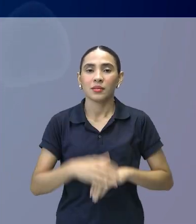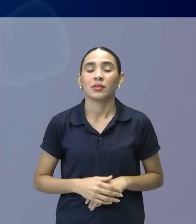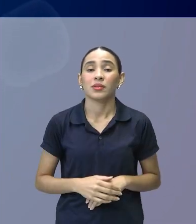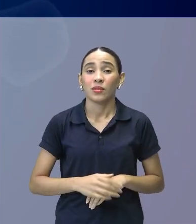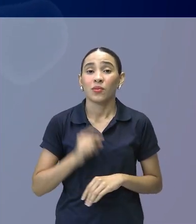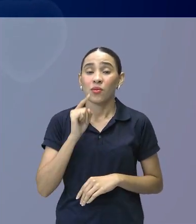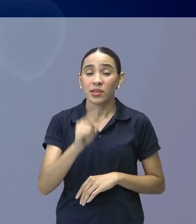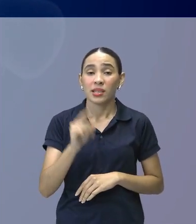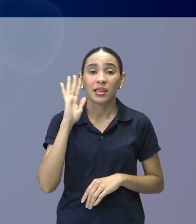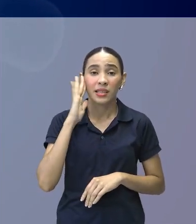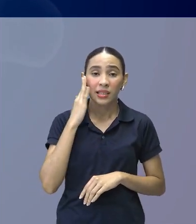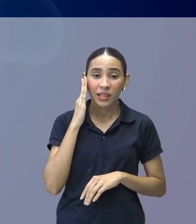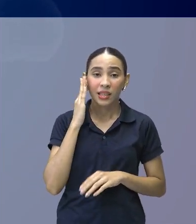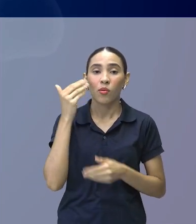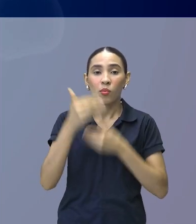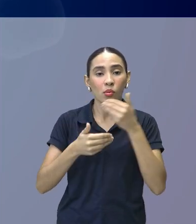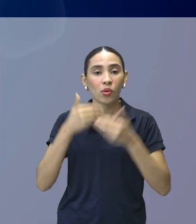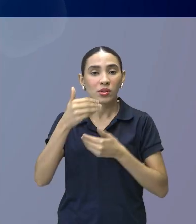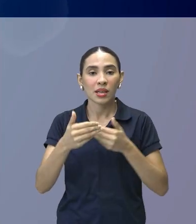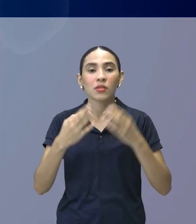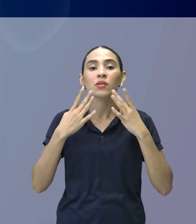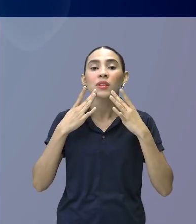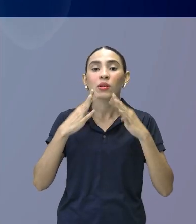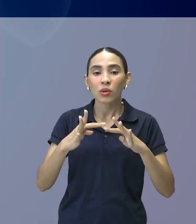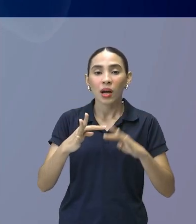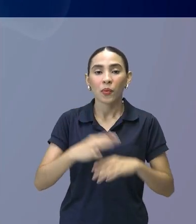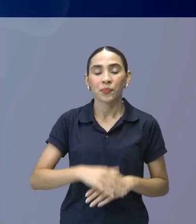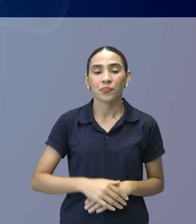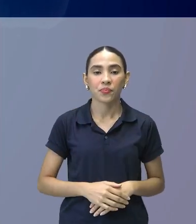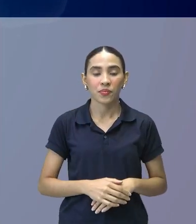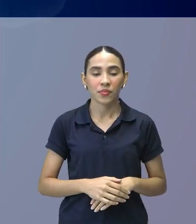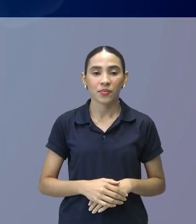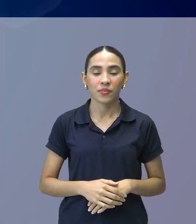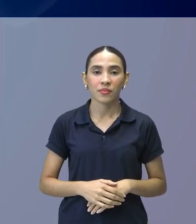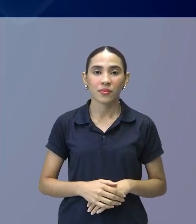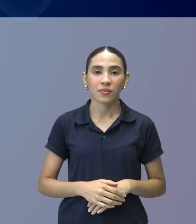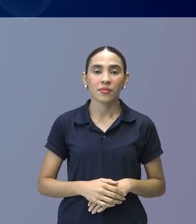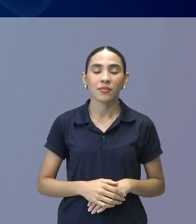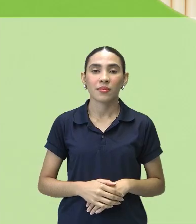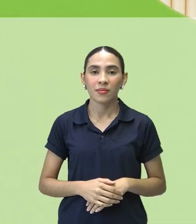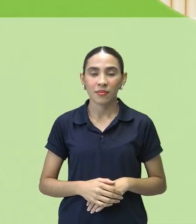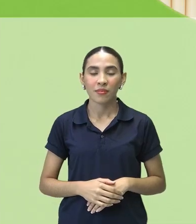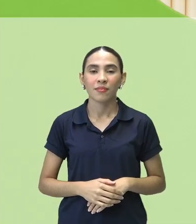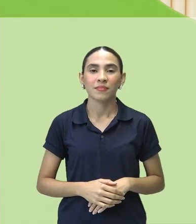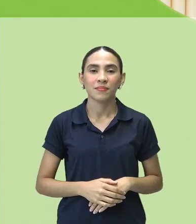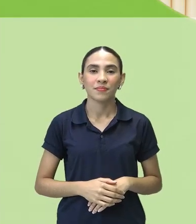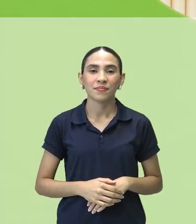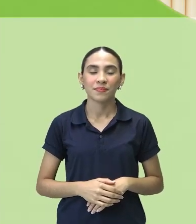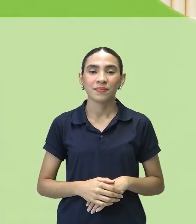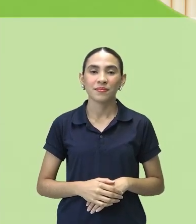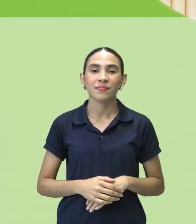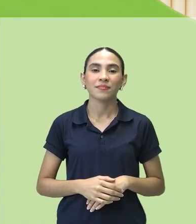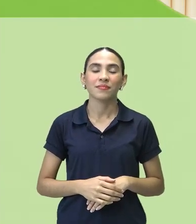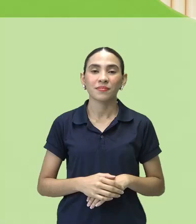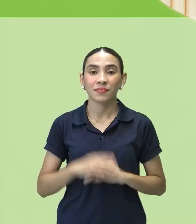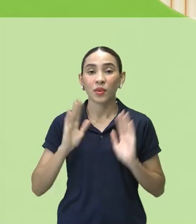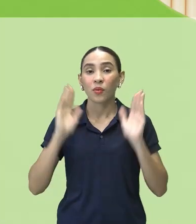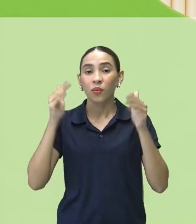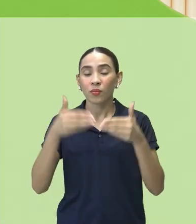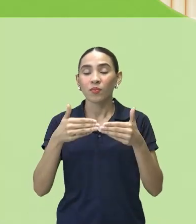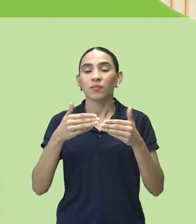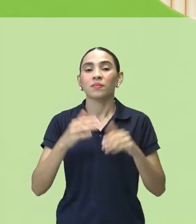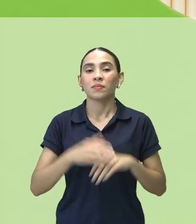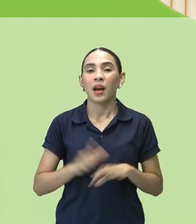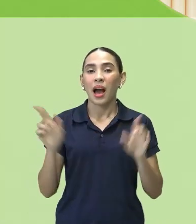Só para vocês entenderem o processo natural do shuffling de genes. Voltando aí para os mecanismos, né, fechando